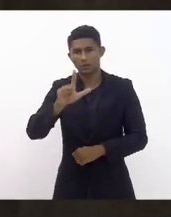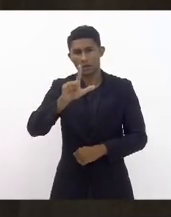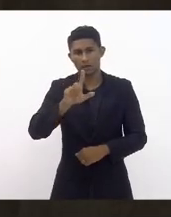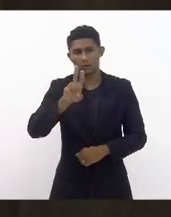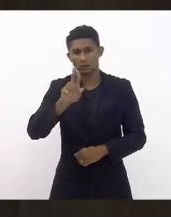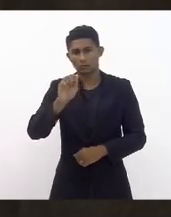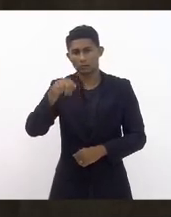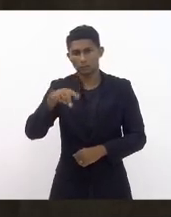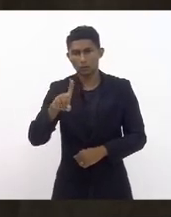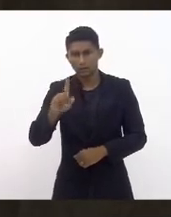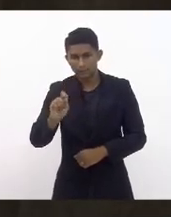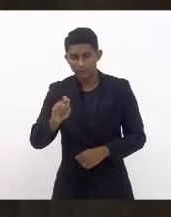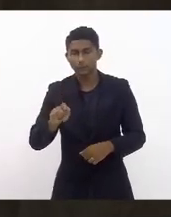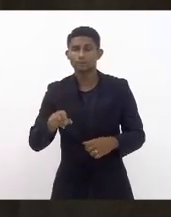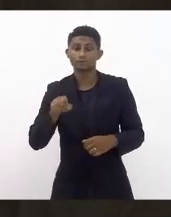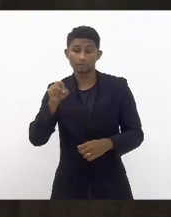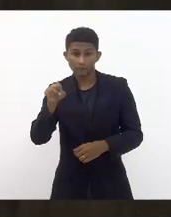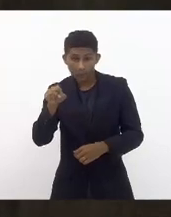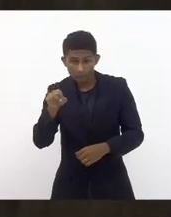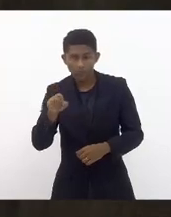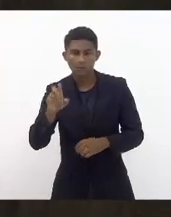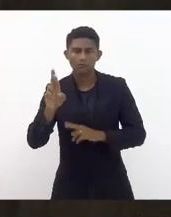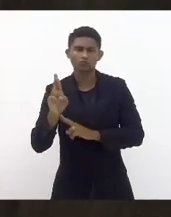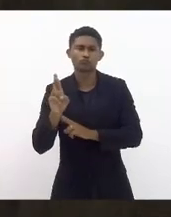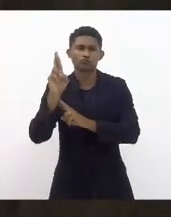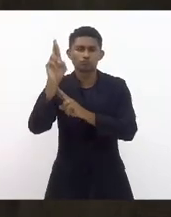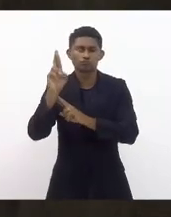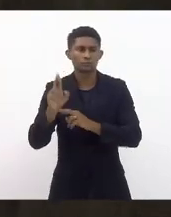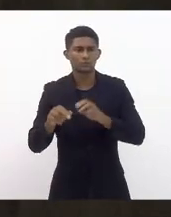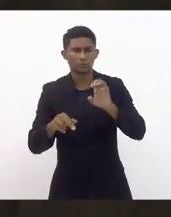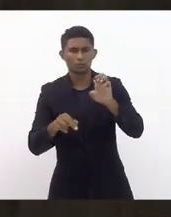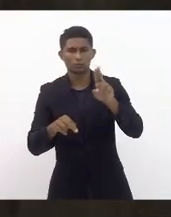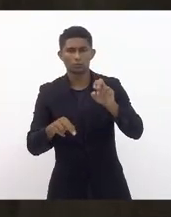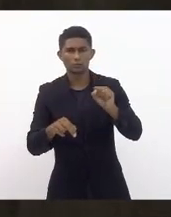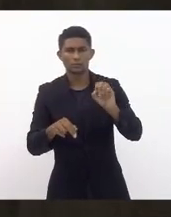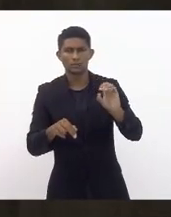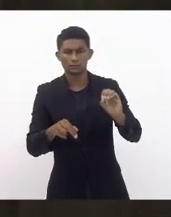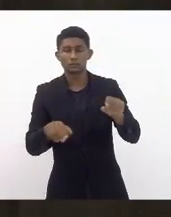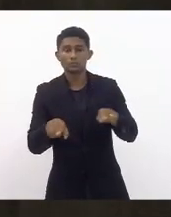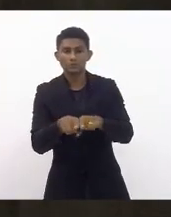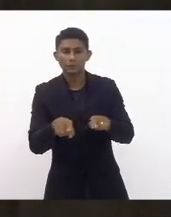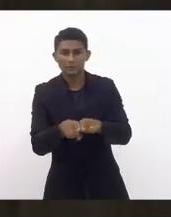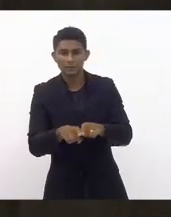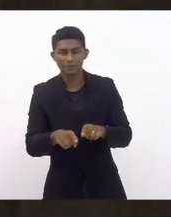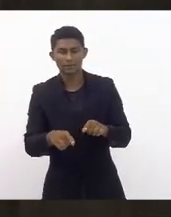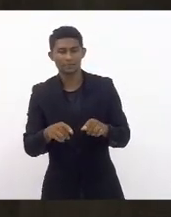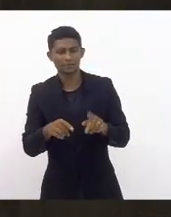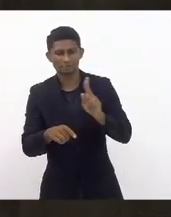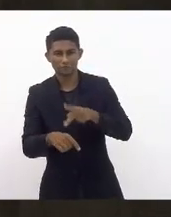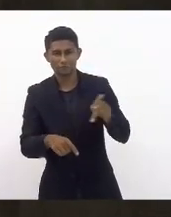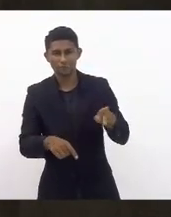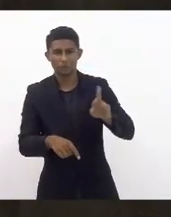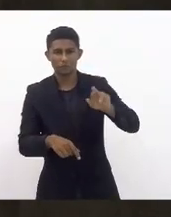a reitora da UESO, e do professor Ricardo Lodi, o reitor da UERJ,